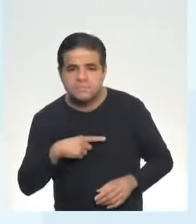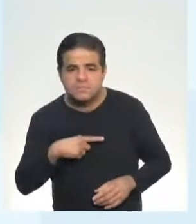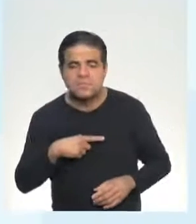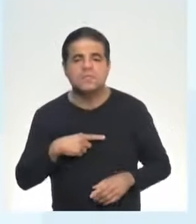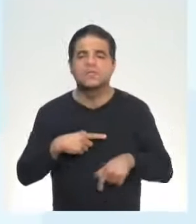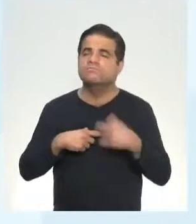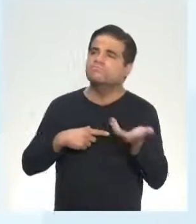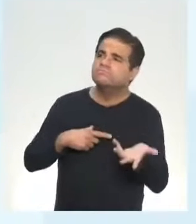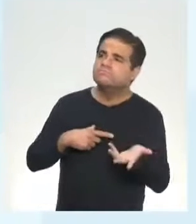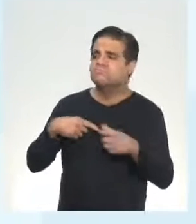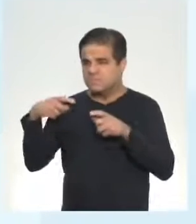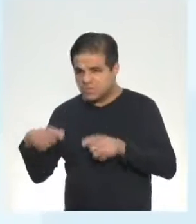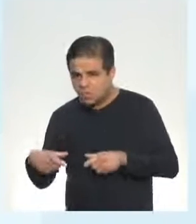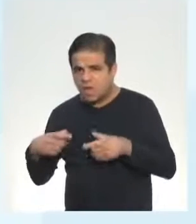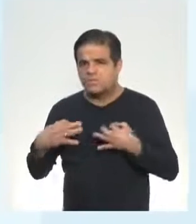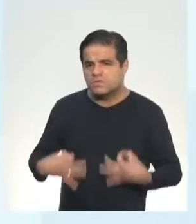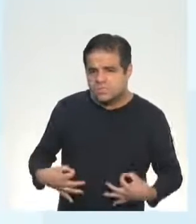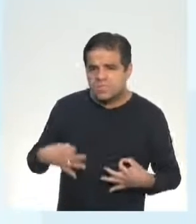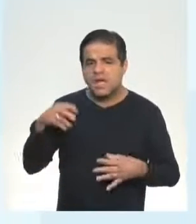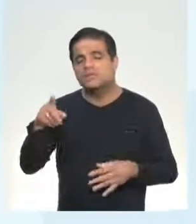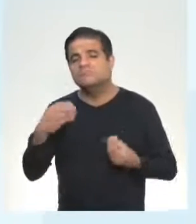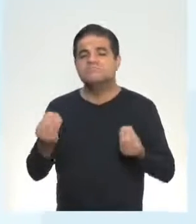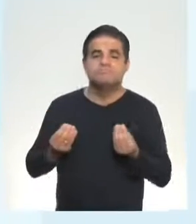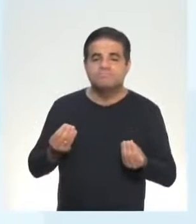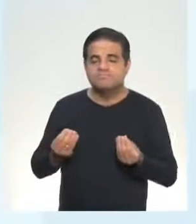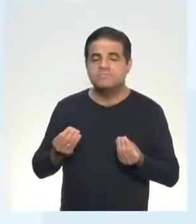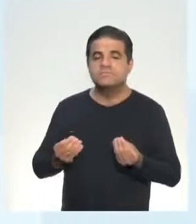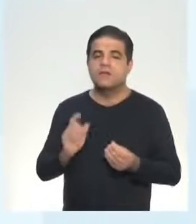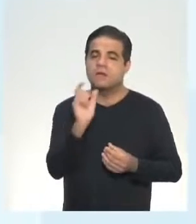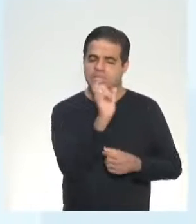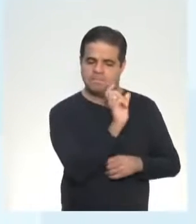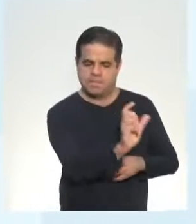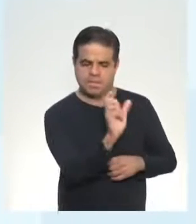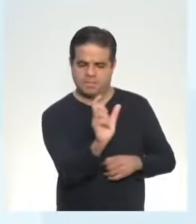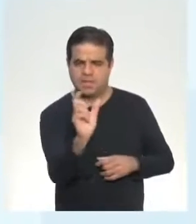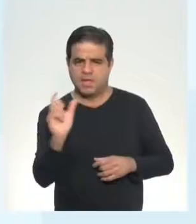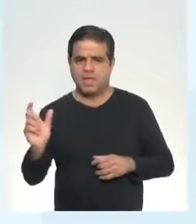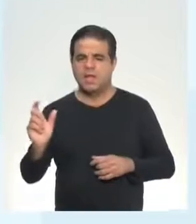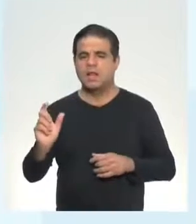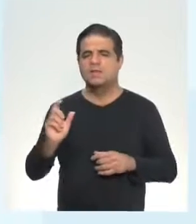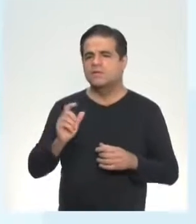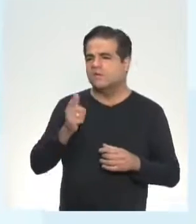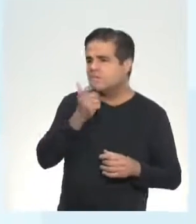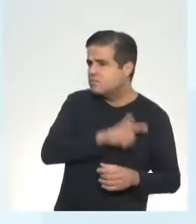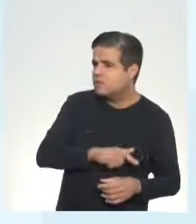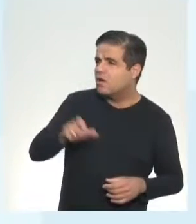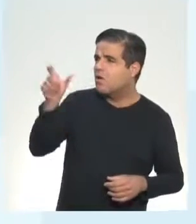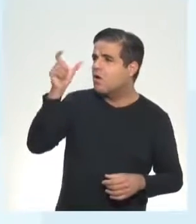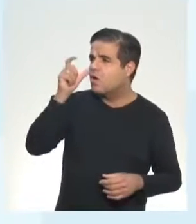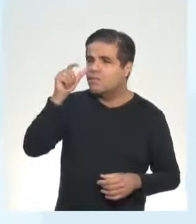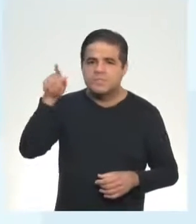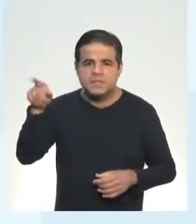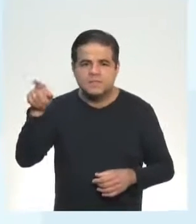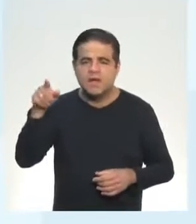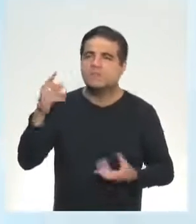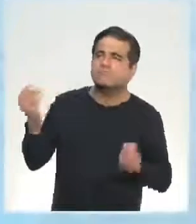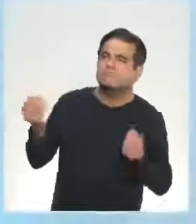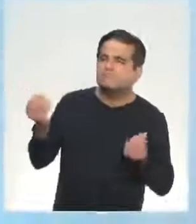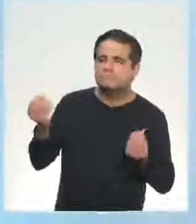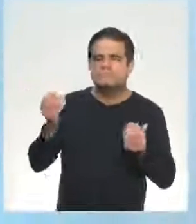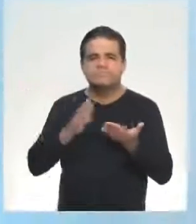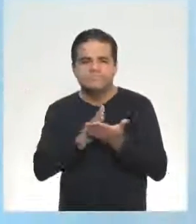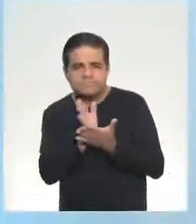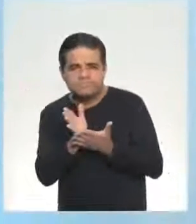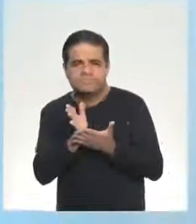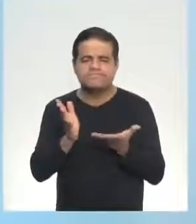Será que ela está no local adequado? As palavras, a ortografia, vocês conseguem observar algum desvio